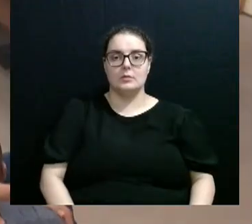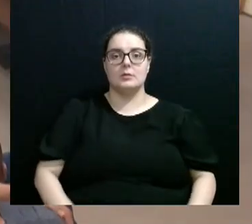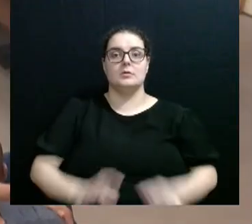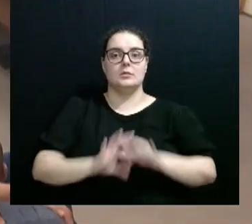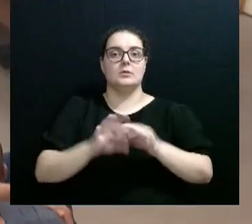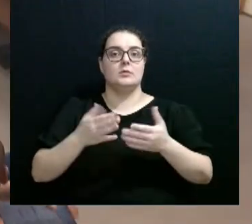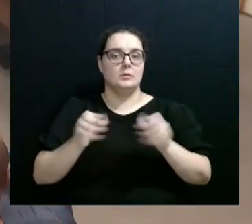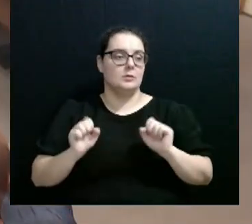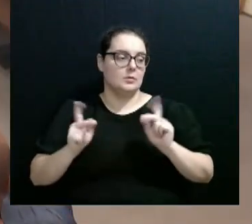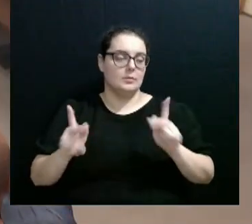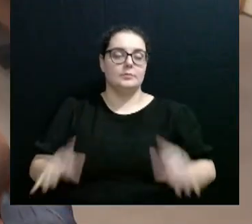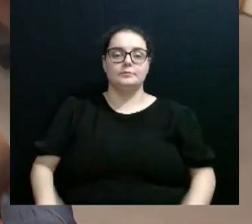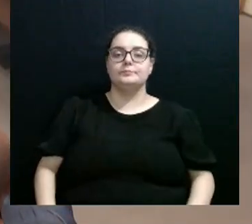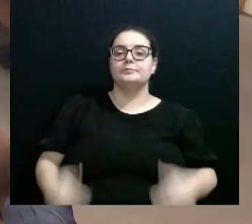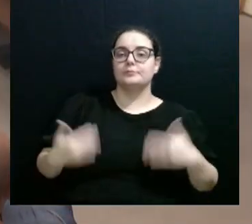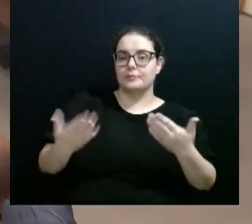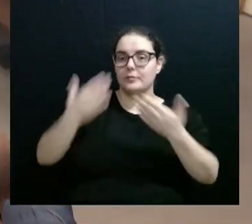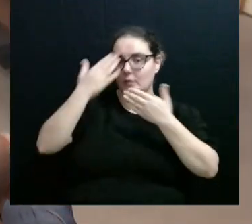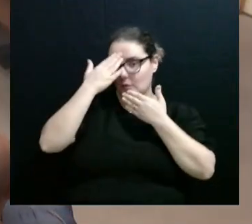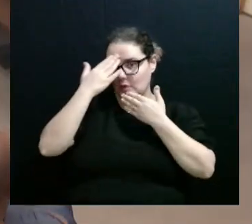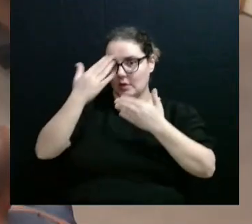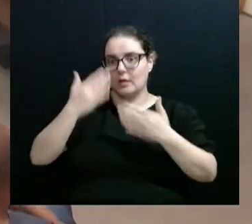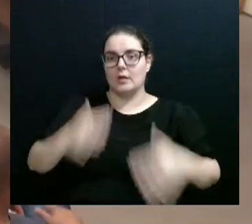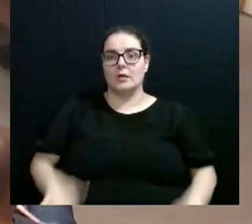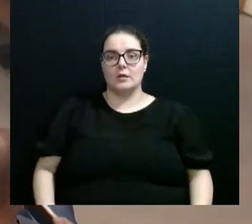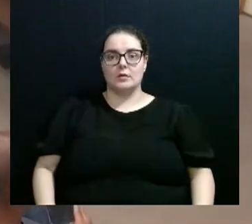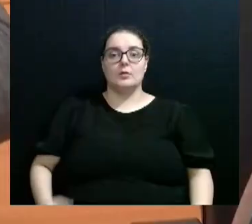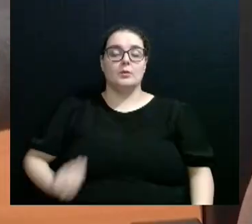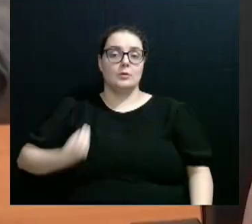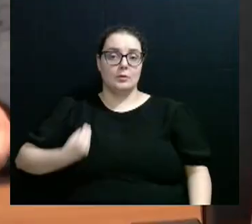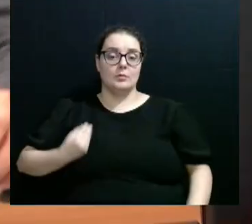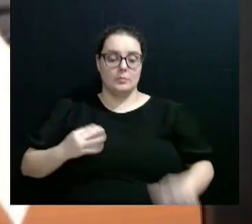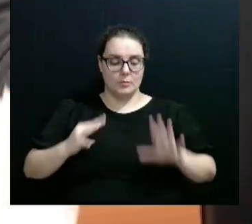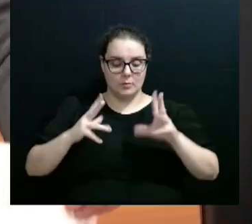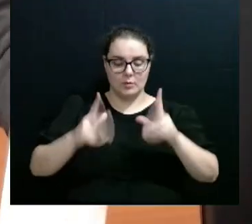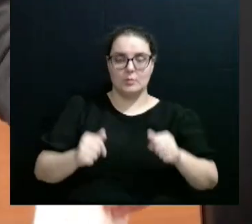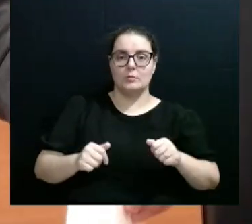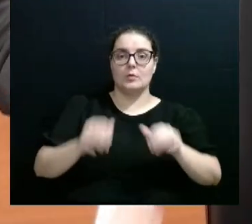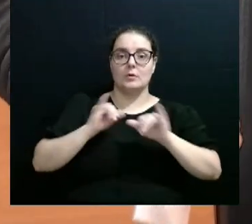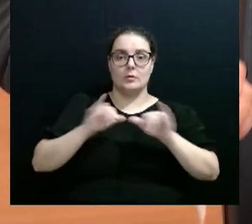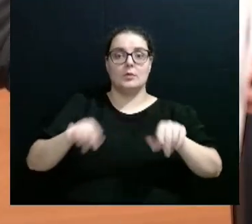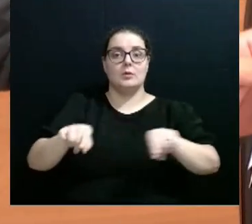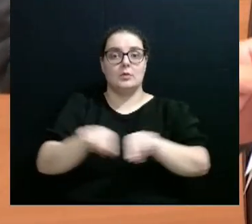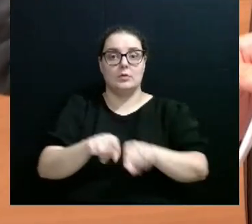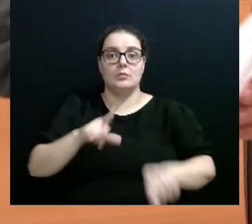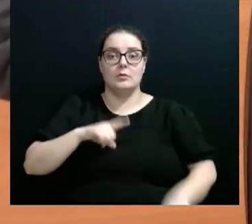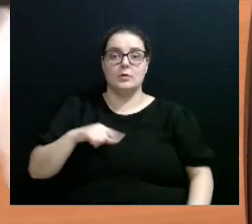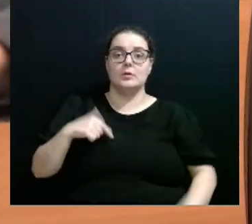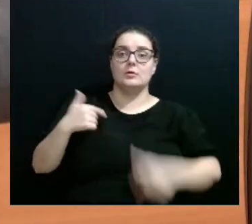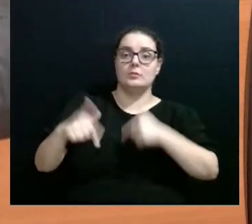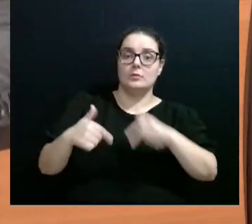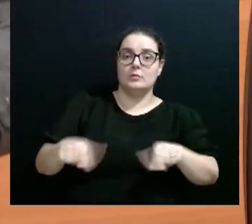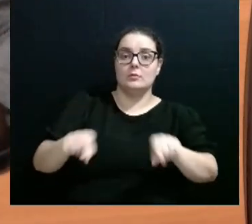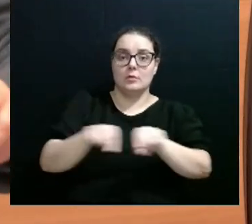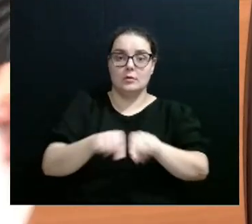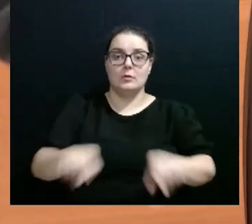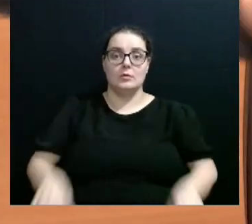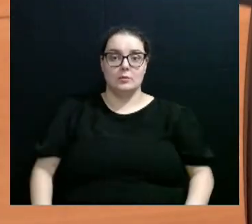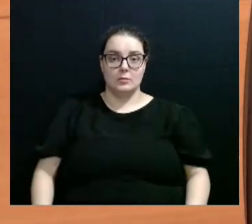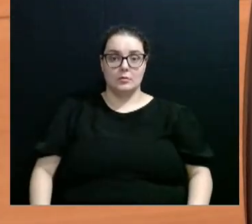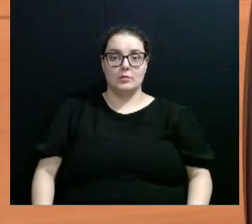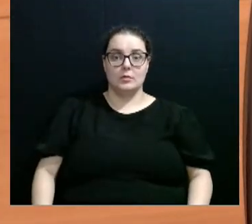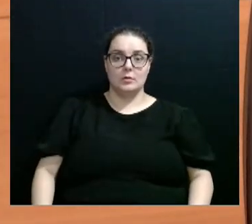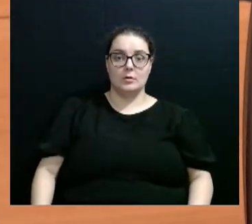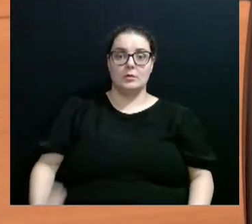então eu agradeço a presença de todos, avisar também que vai ter uma operação também, vendo se tem metanol nas